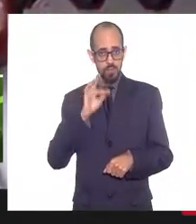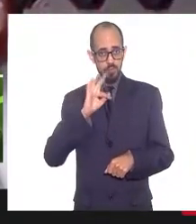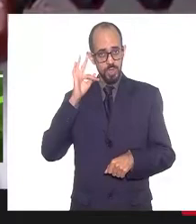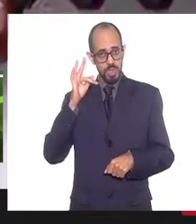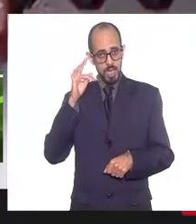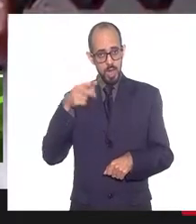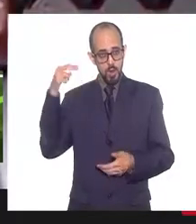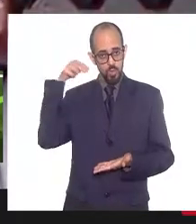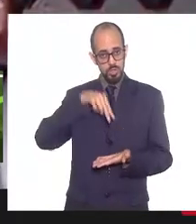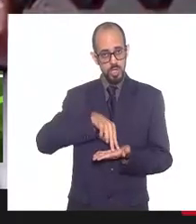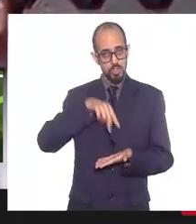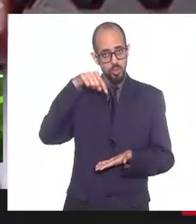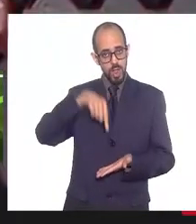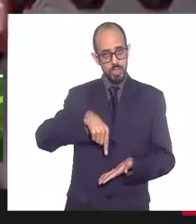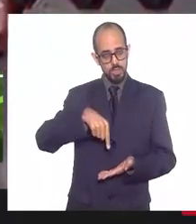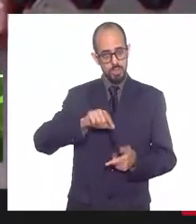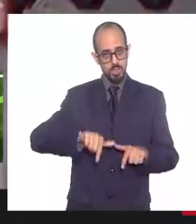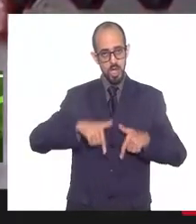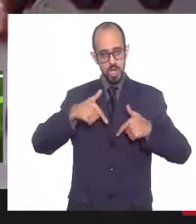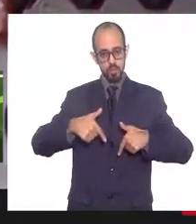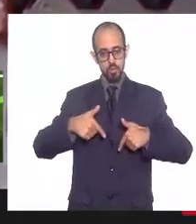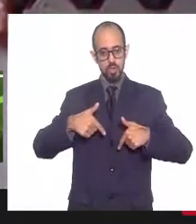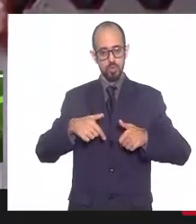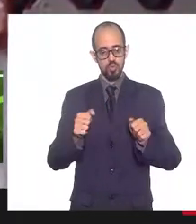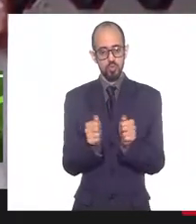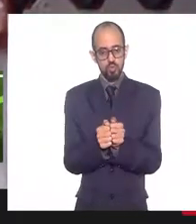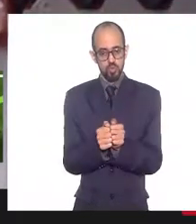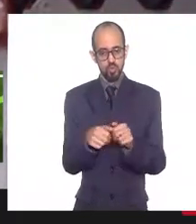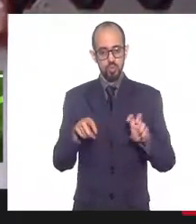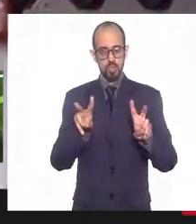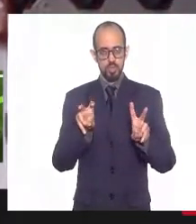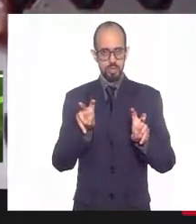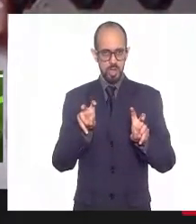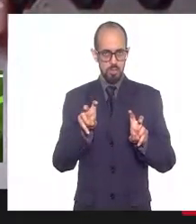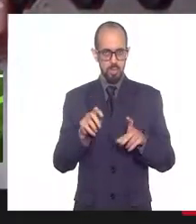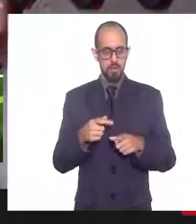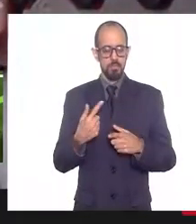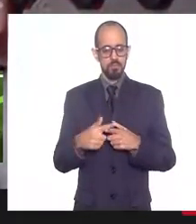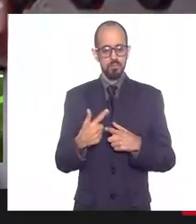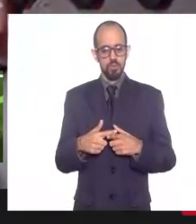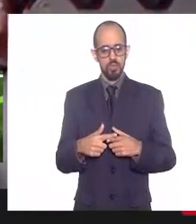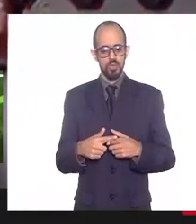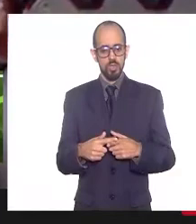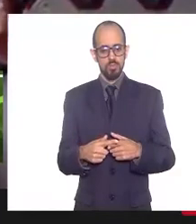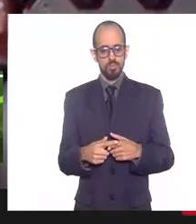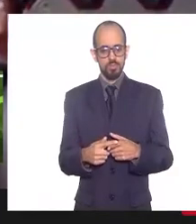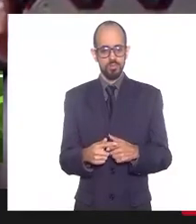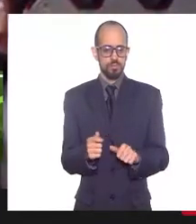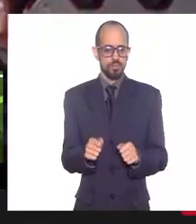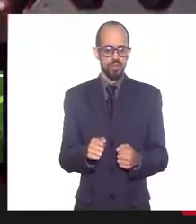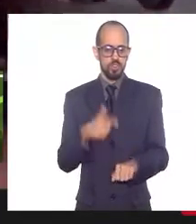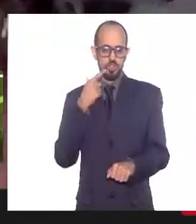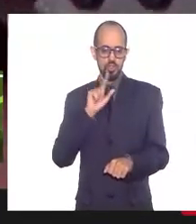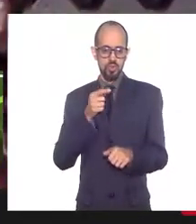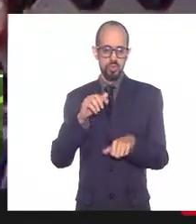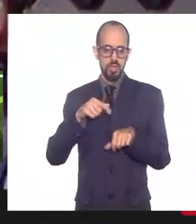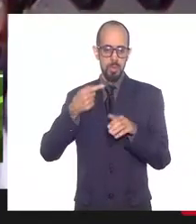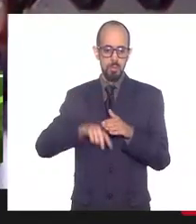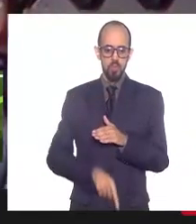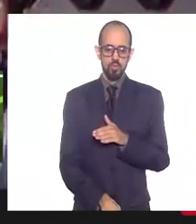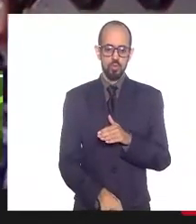que estejam atuando nesse tema, para que a gente possa aprofundar não